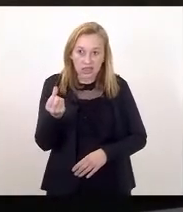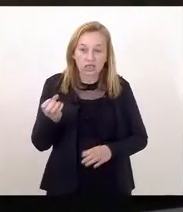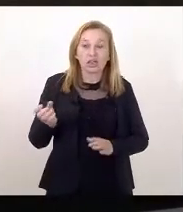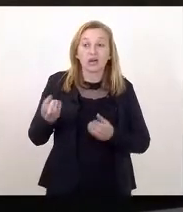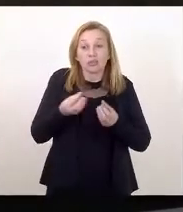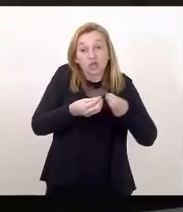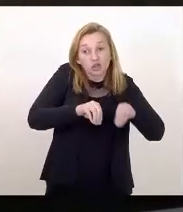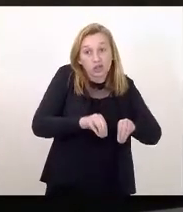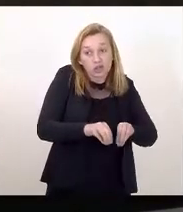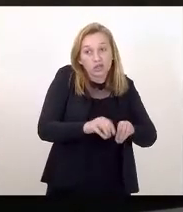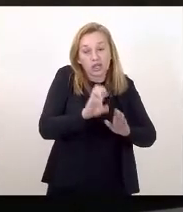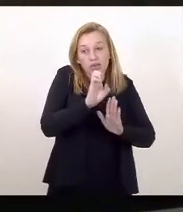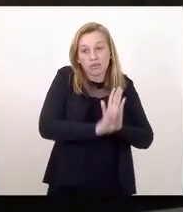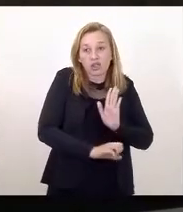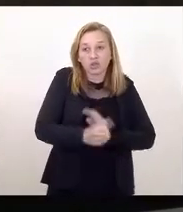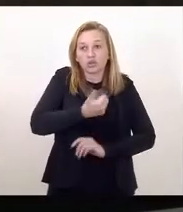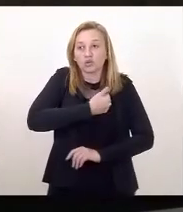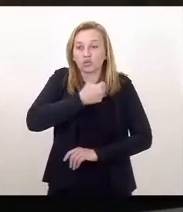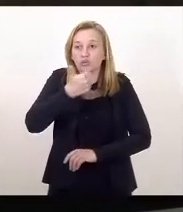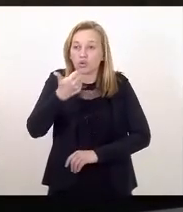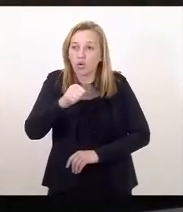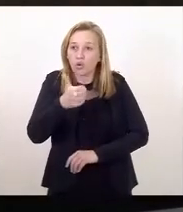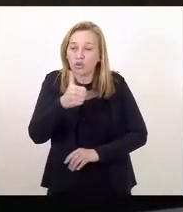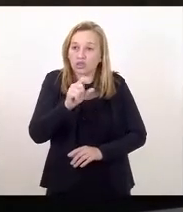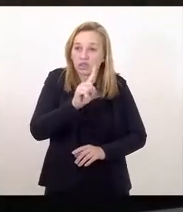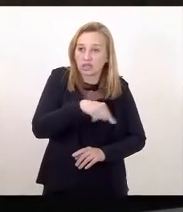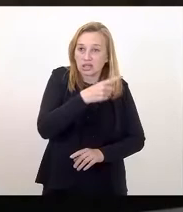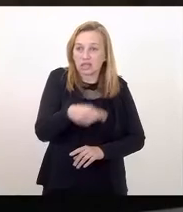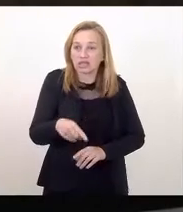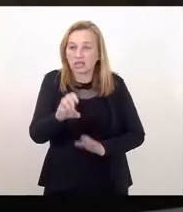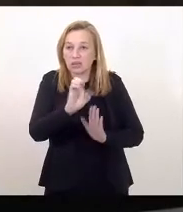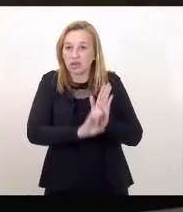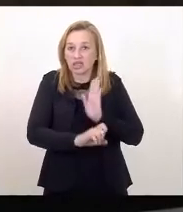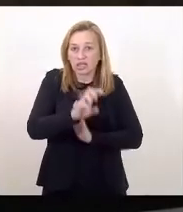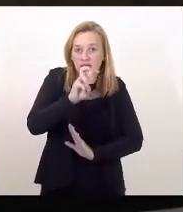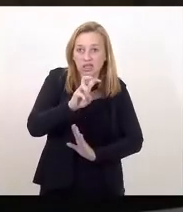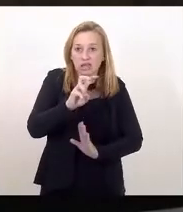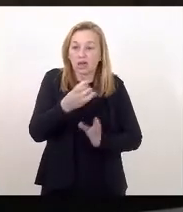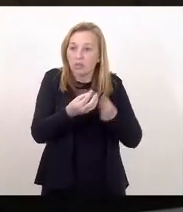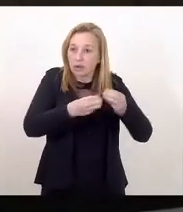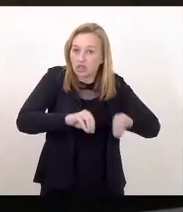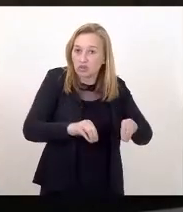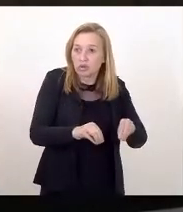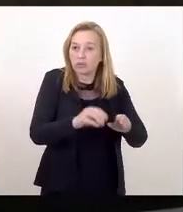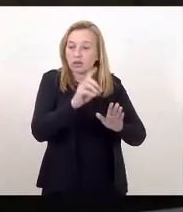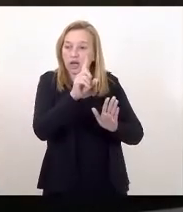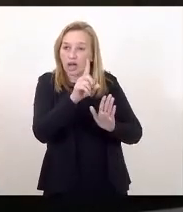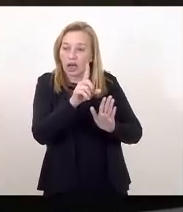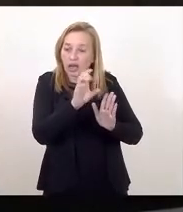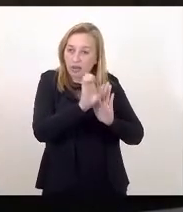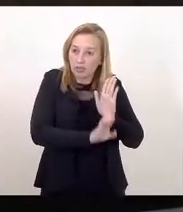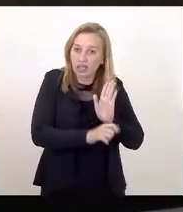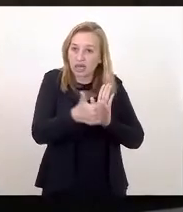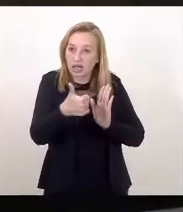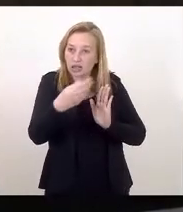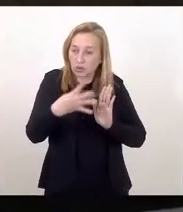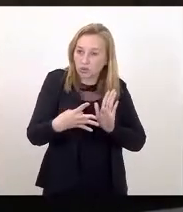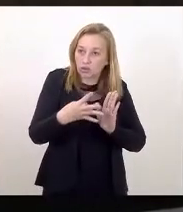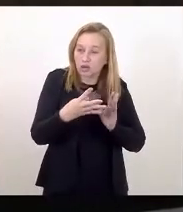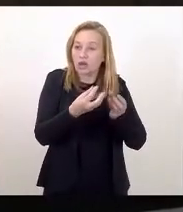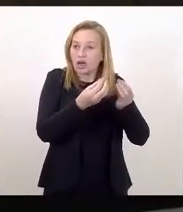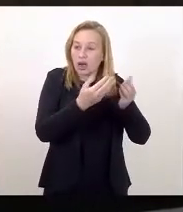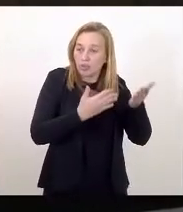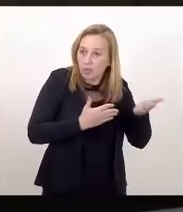prejudicabilidade da emenda 11, pela rejeição da emenda 5. Pela prejudicabilidade da emenda 14, pela